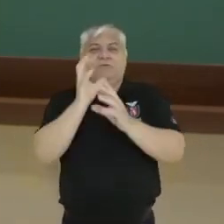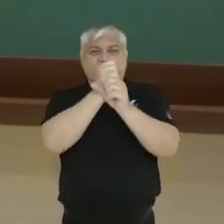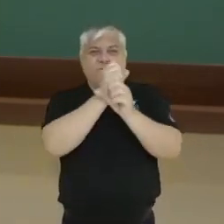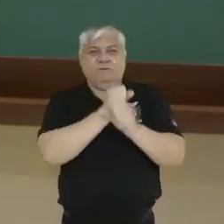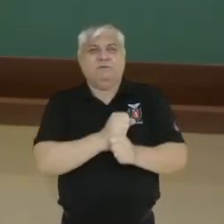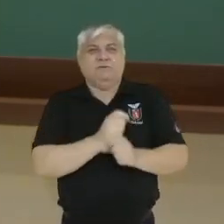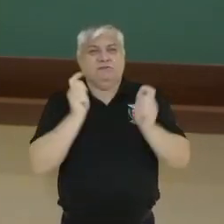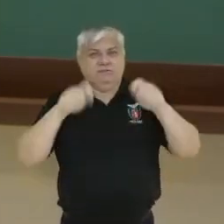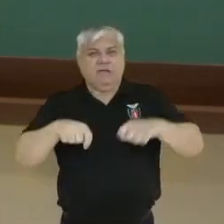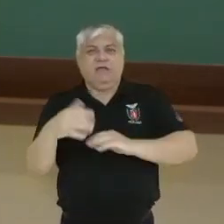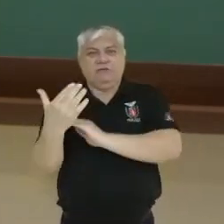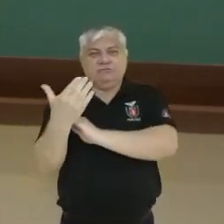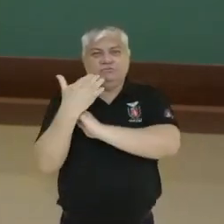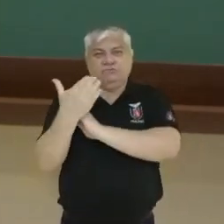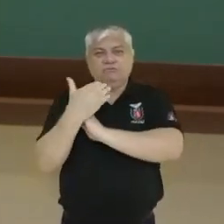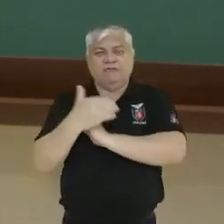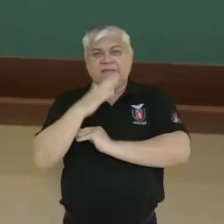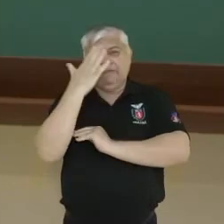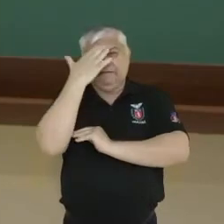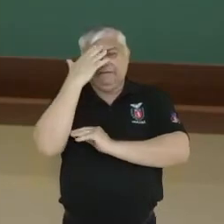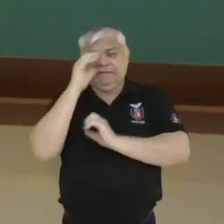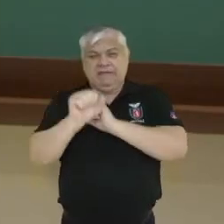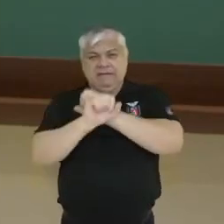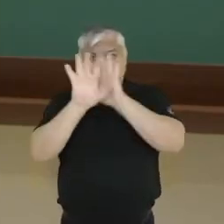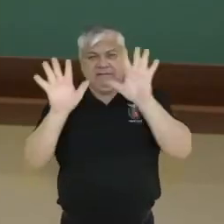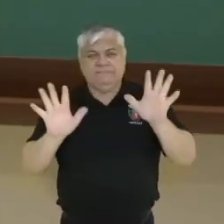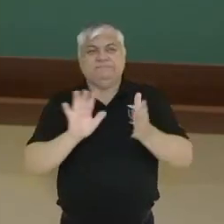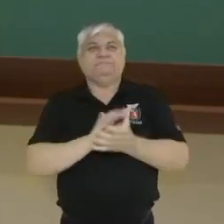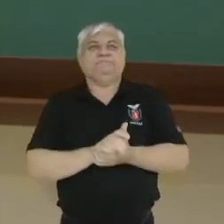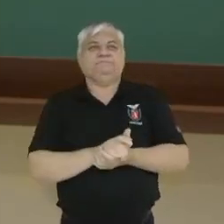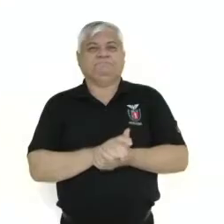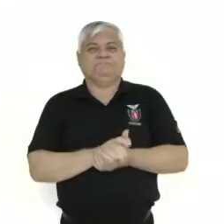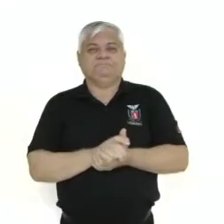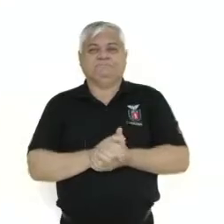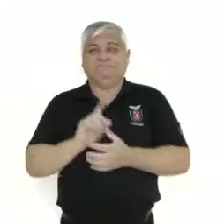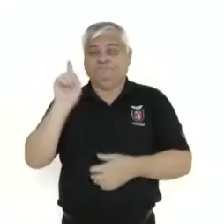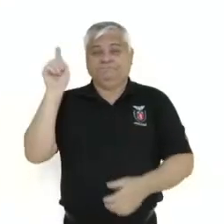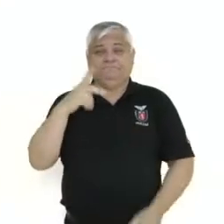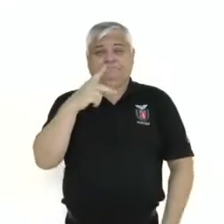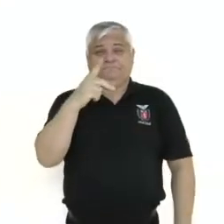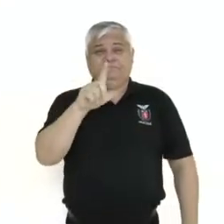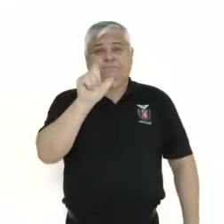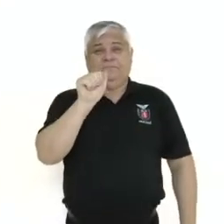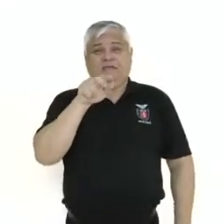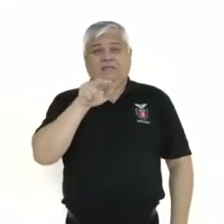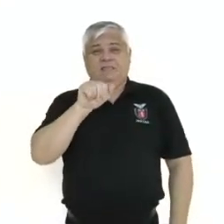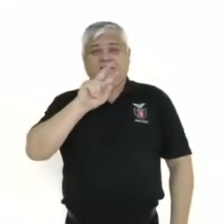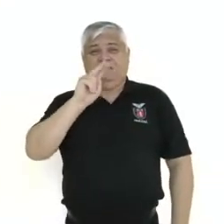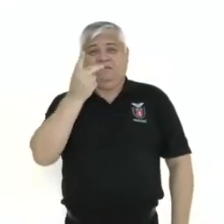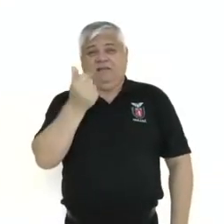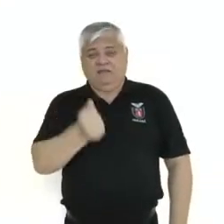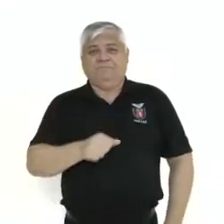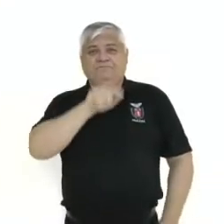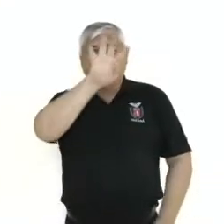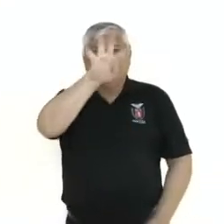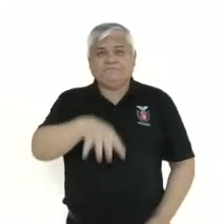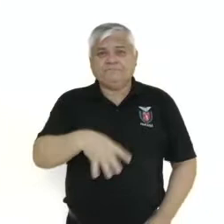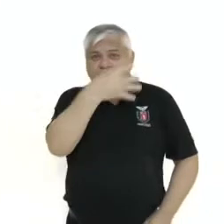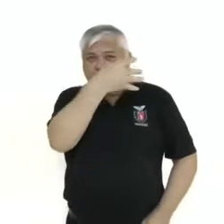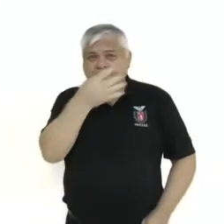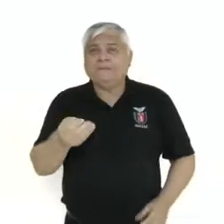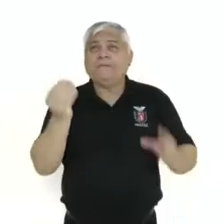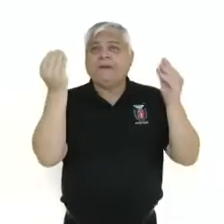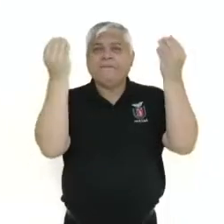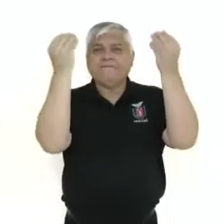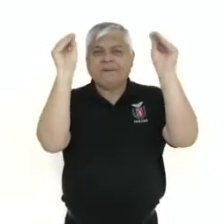orçamentária que dá uma ideia exatamente do que a gente tem. Aqui eu tenho uma planilha de uma empresa e eu quero que vocês analisem essa